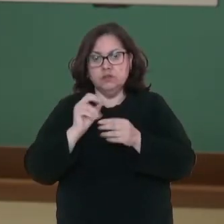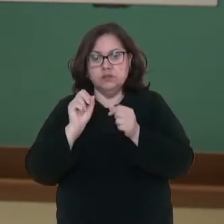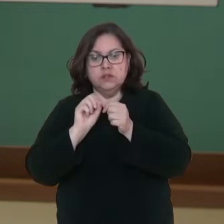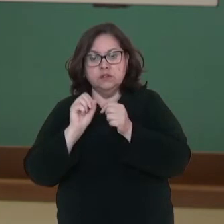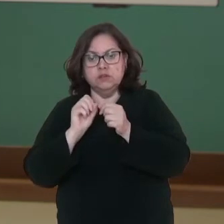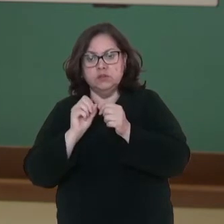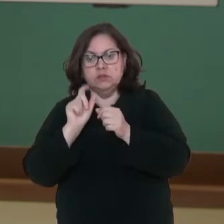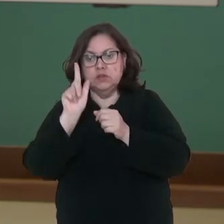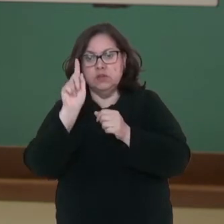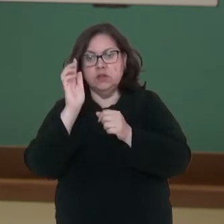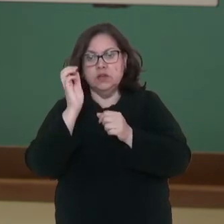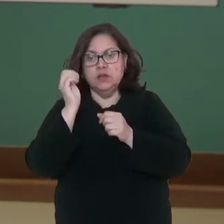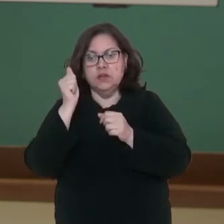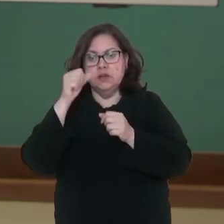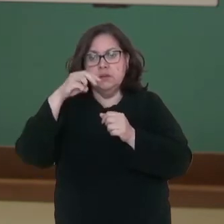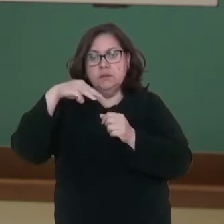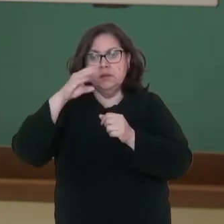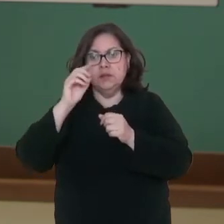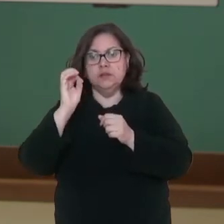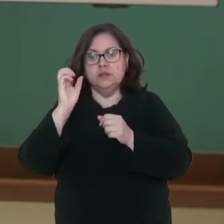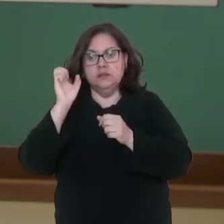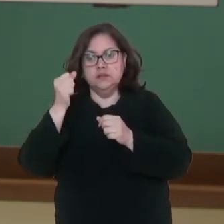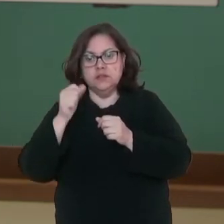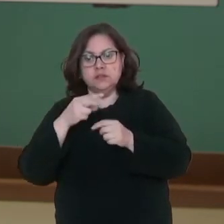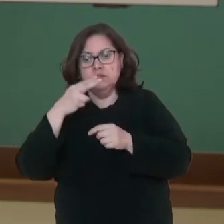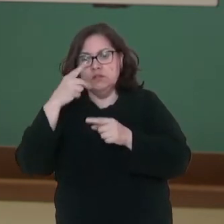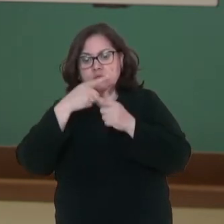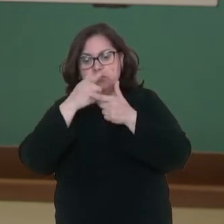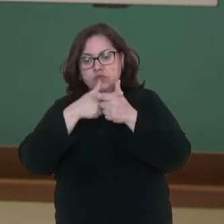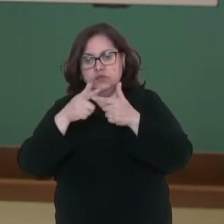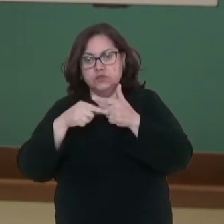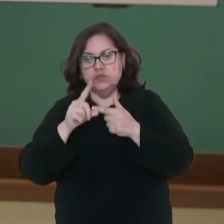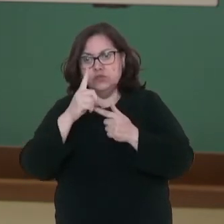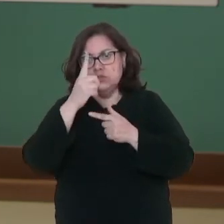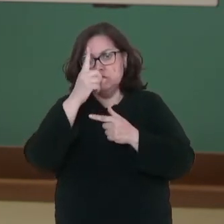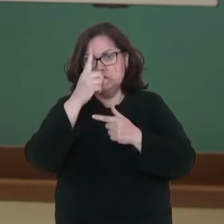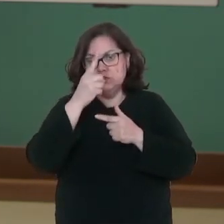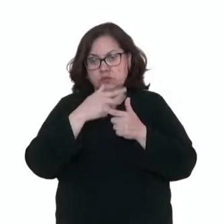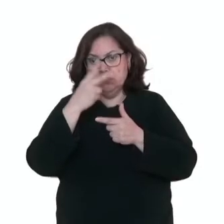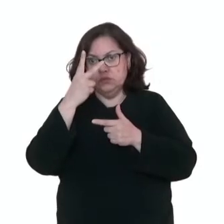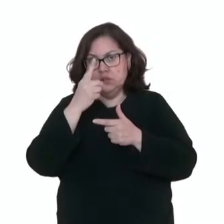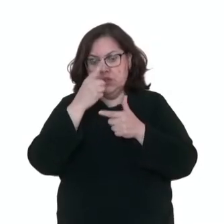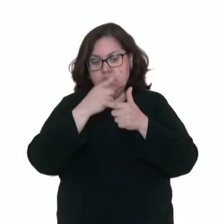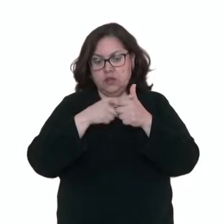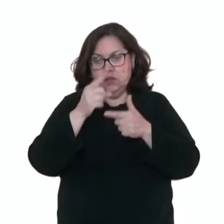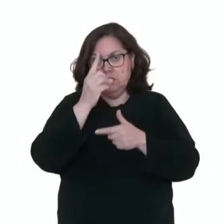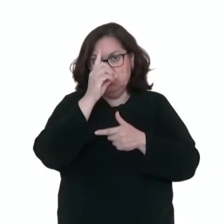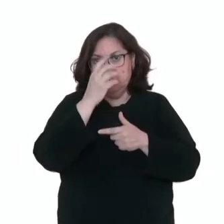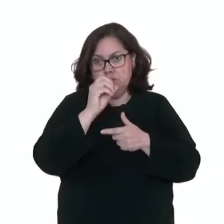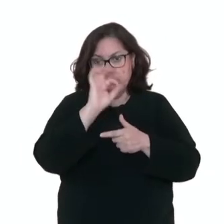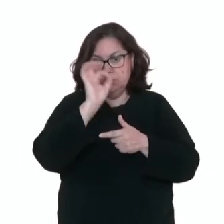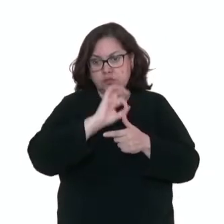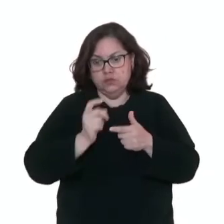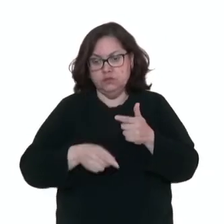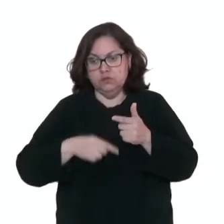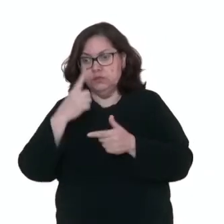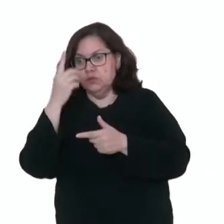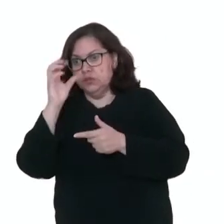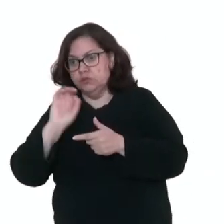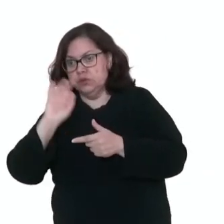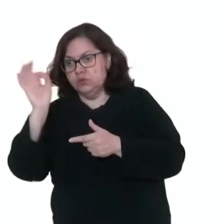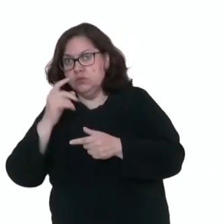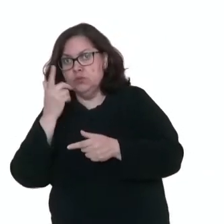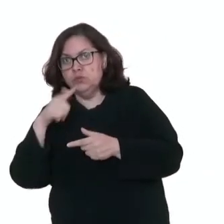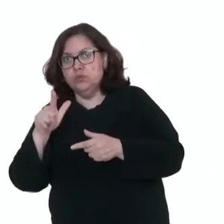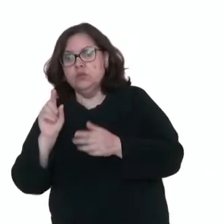dos gametas nós vamos dividir esse 20% em dois, tendo 10% de um tipo e 10% do outro. O que falta são os